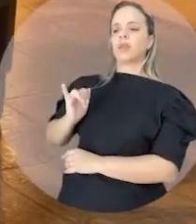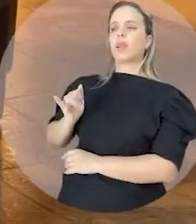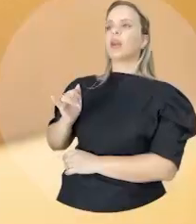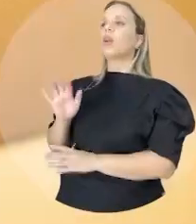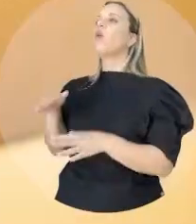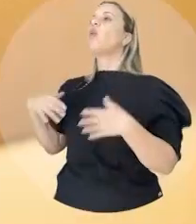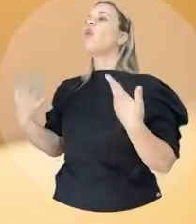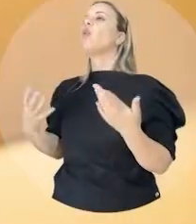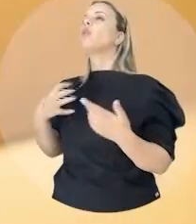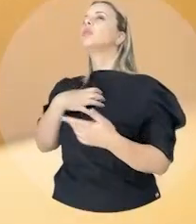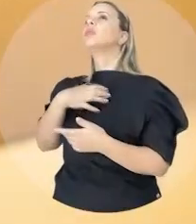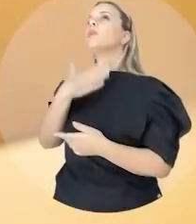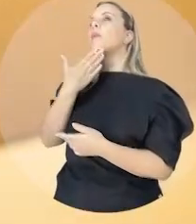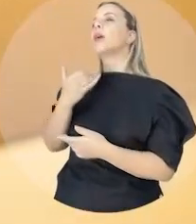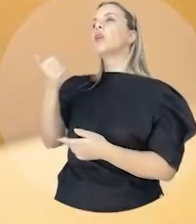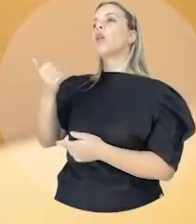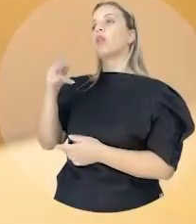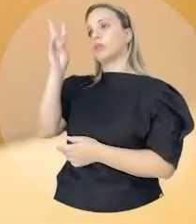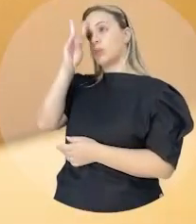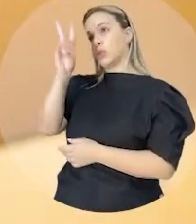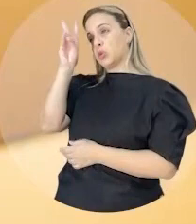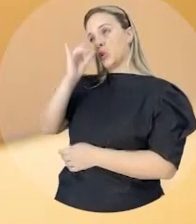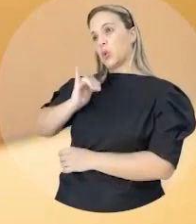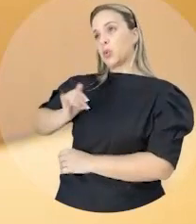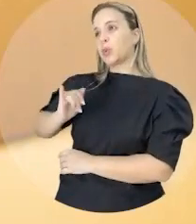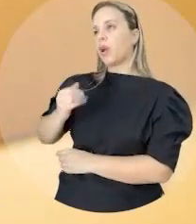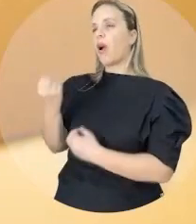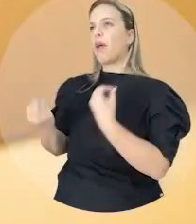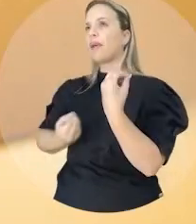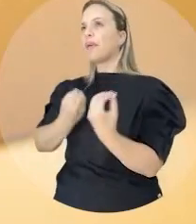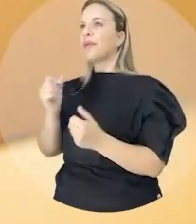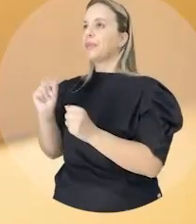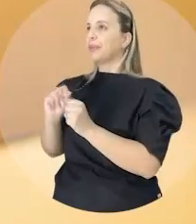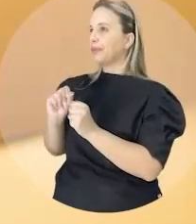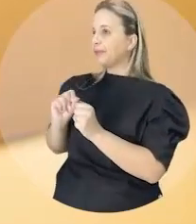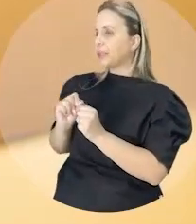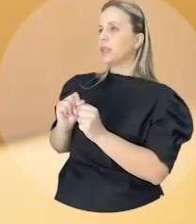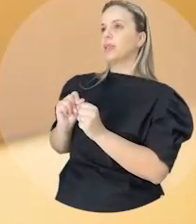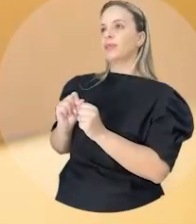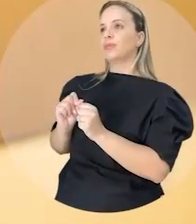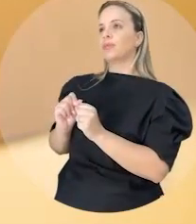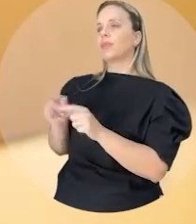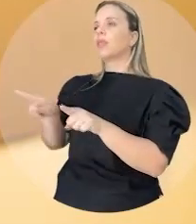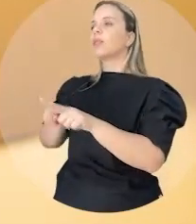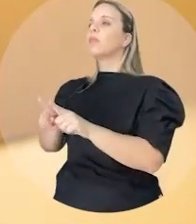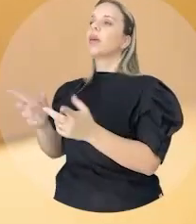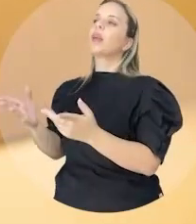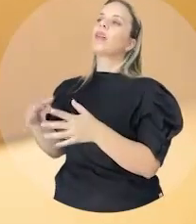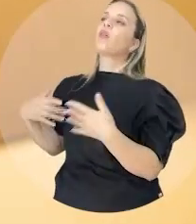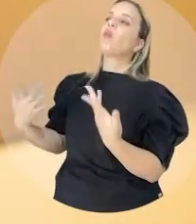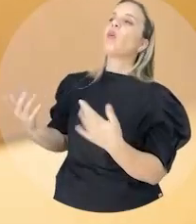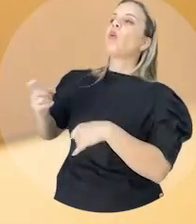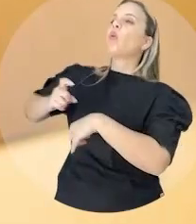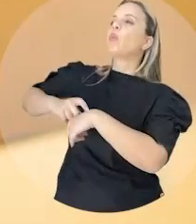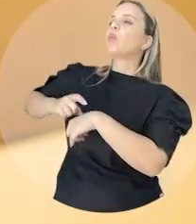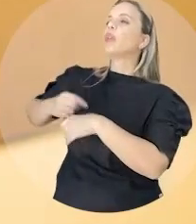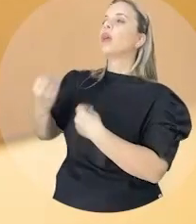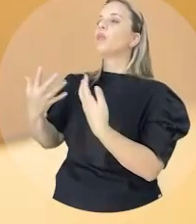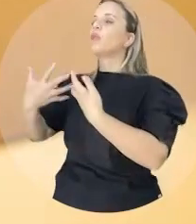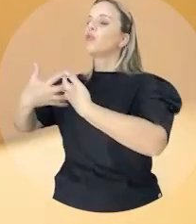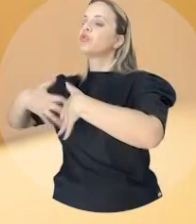que vai ser a melhor voz para contar isso aqui, como que eu vou fazer isso, o tempo, como é que vai funcionar,